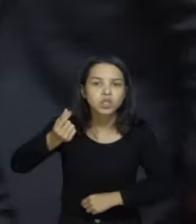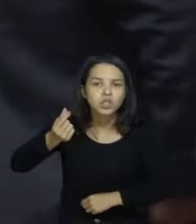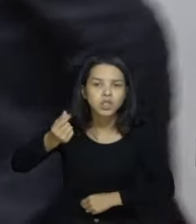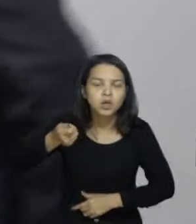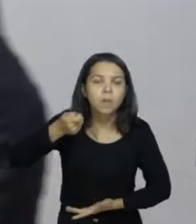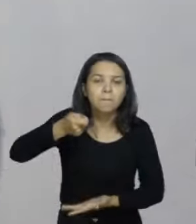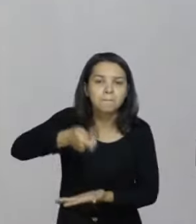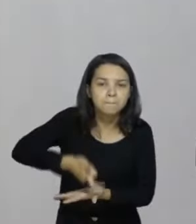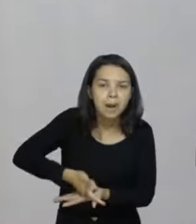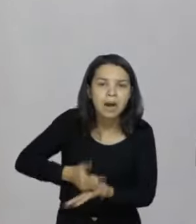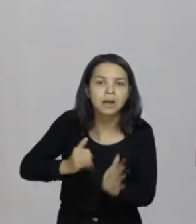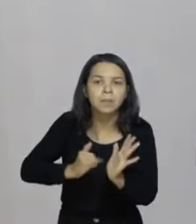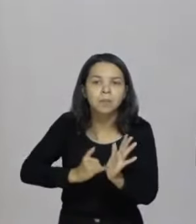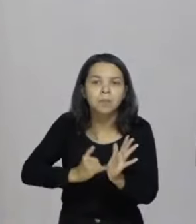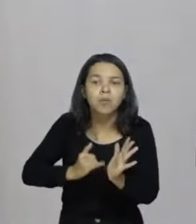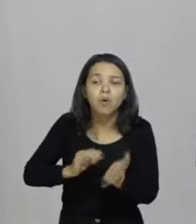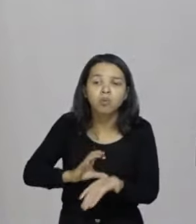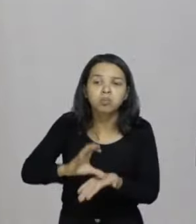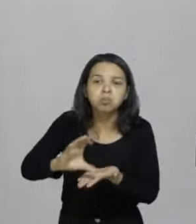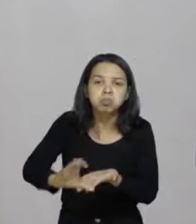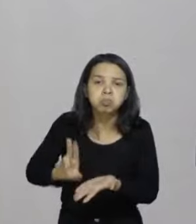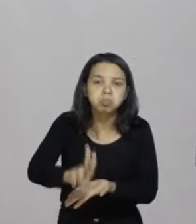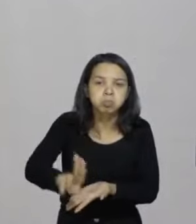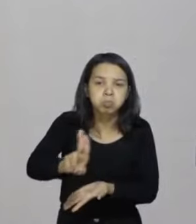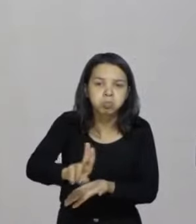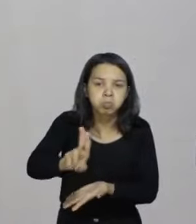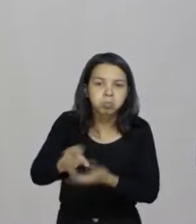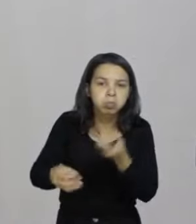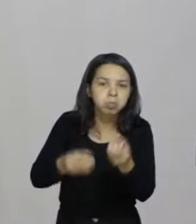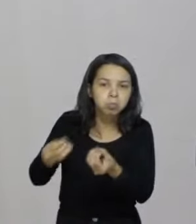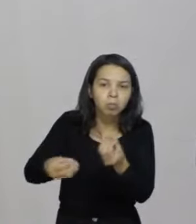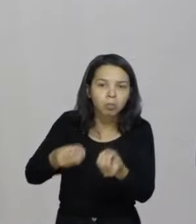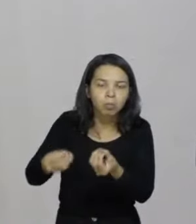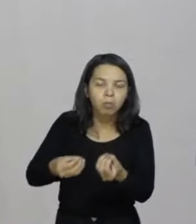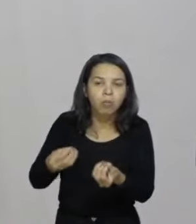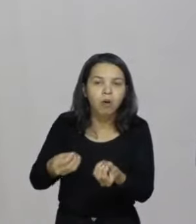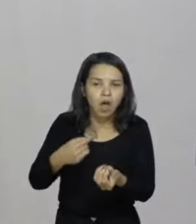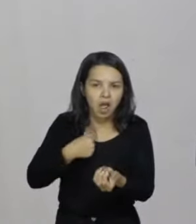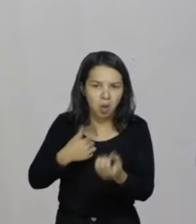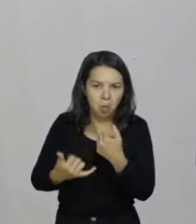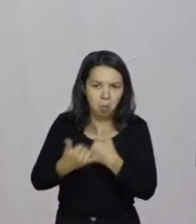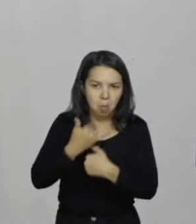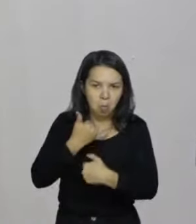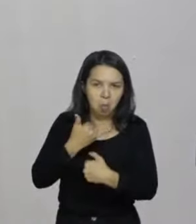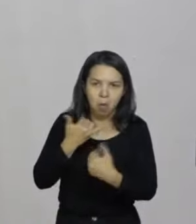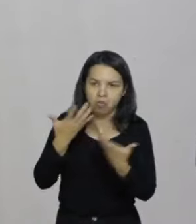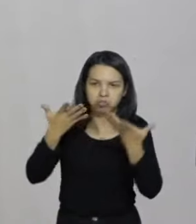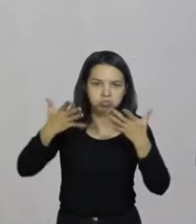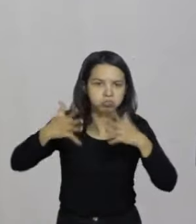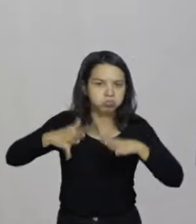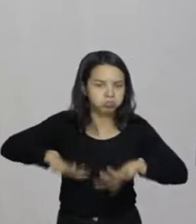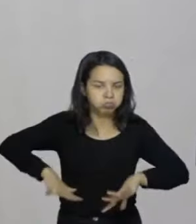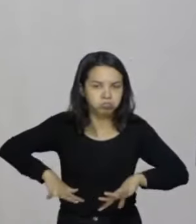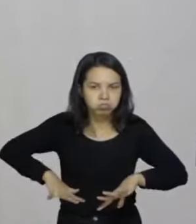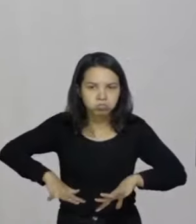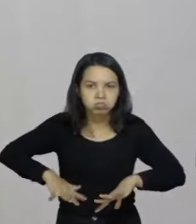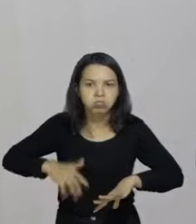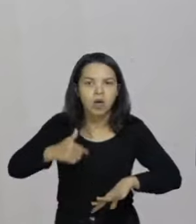pode ser empregado eu não quero ser iludido eu quero transparência eu quero